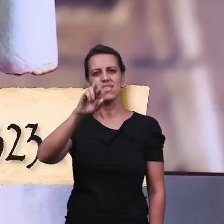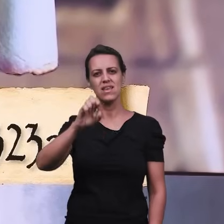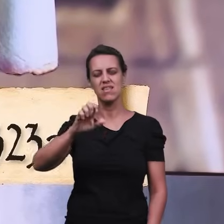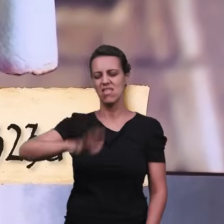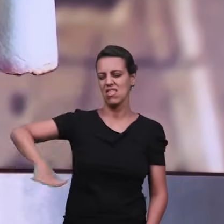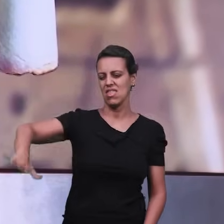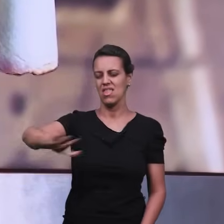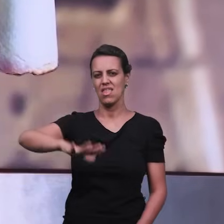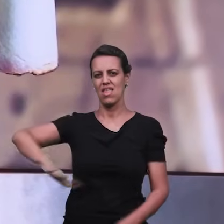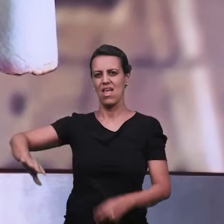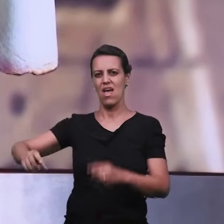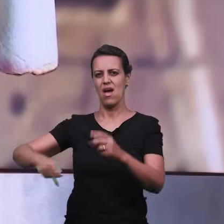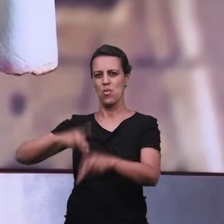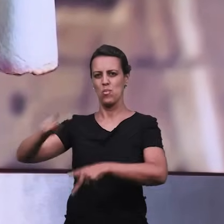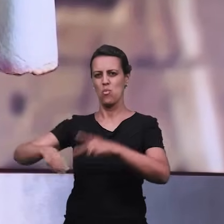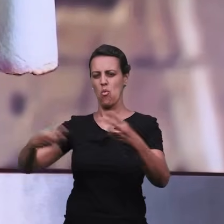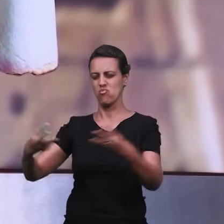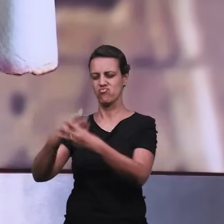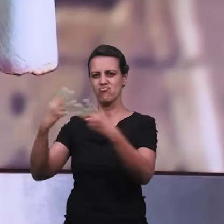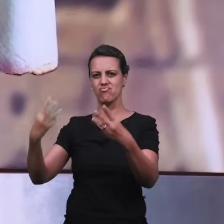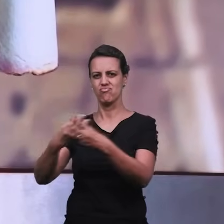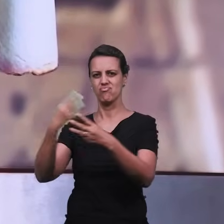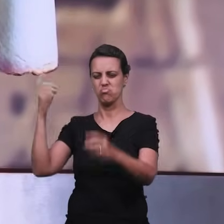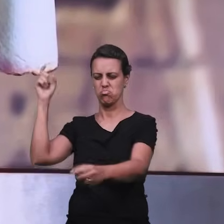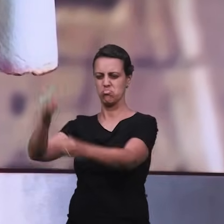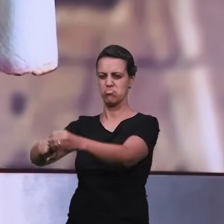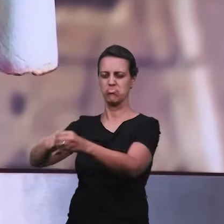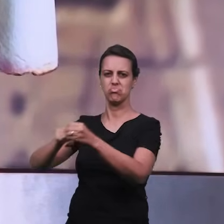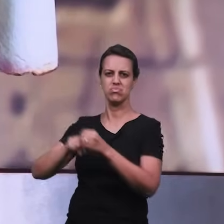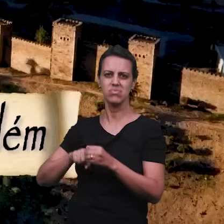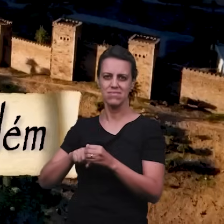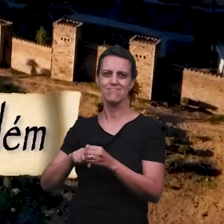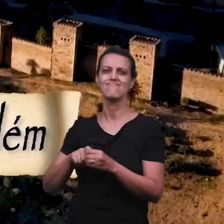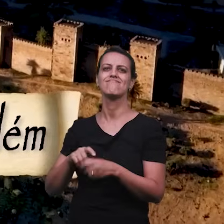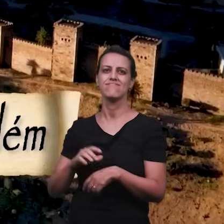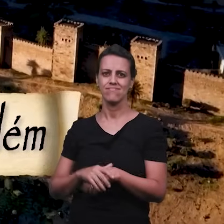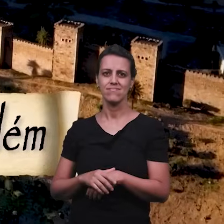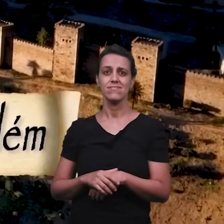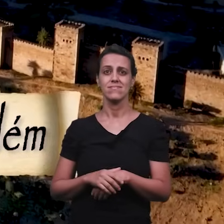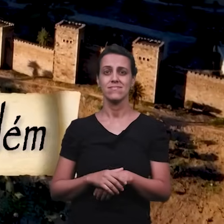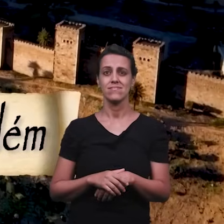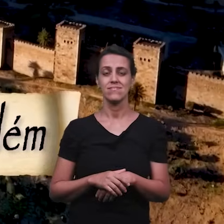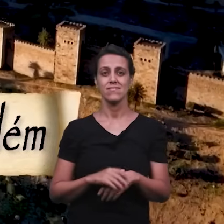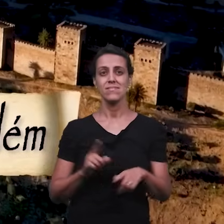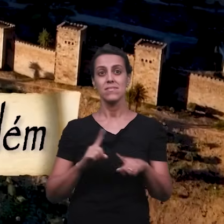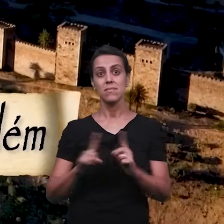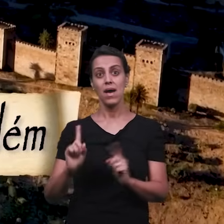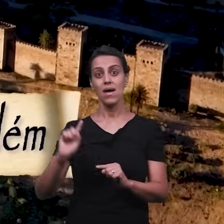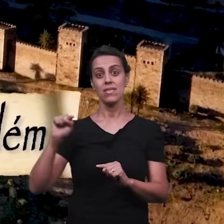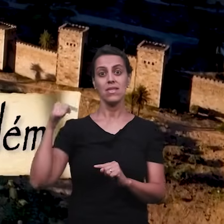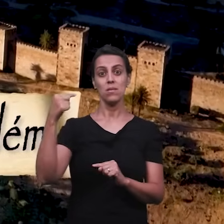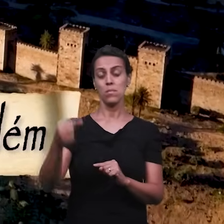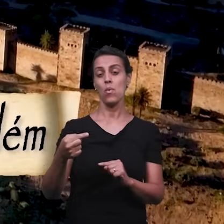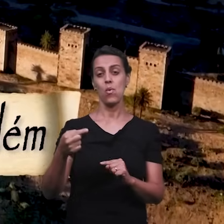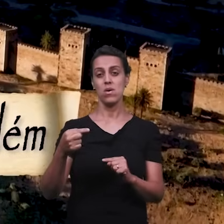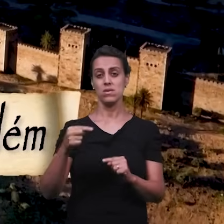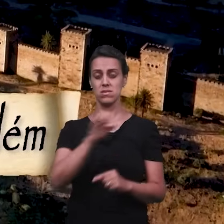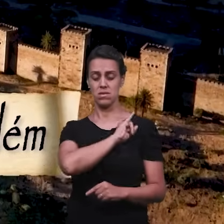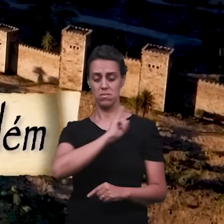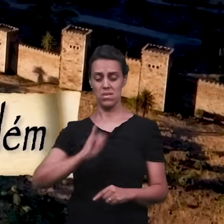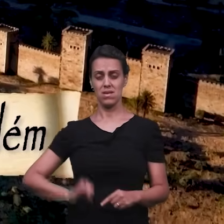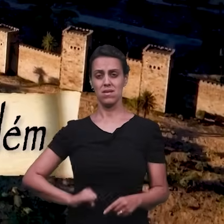região. Em 323 morre o imperador Alexandre. Então, após